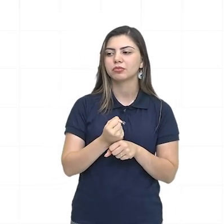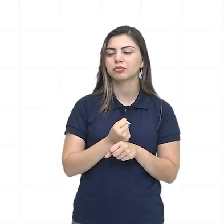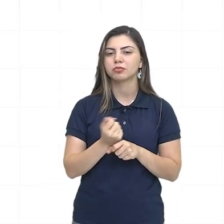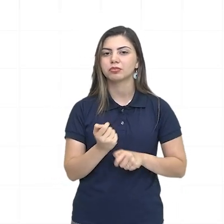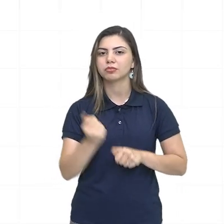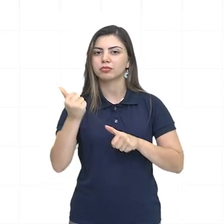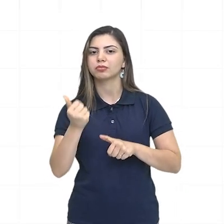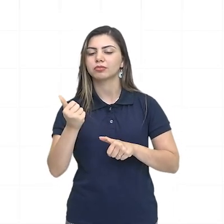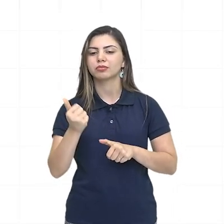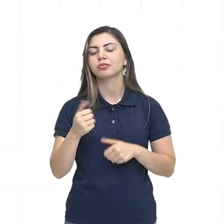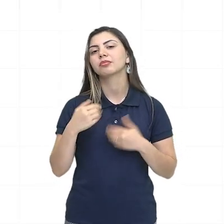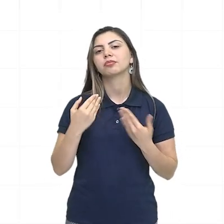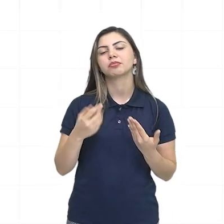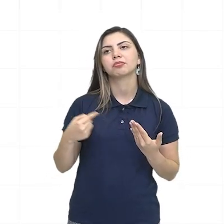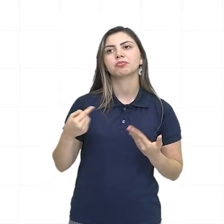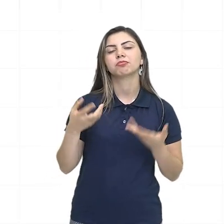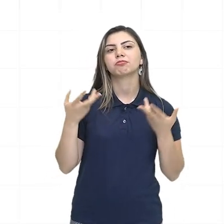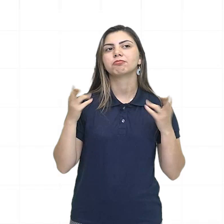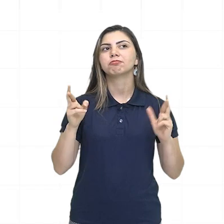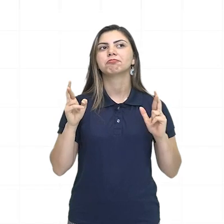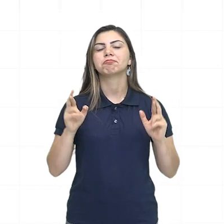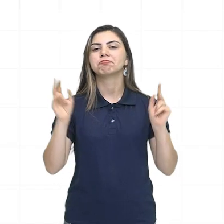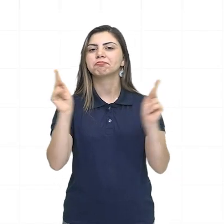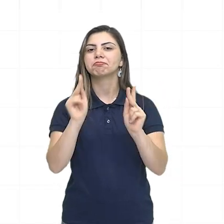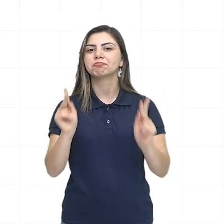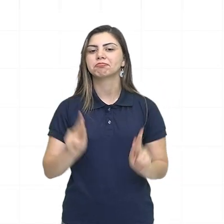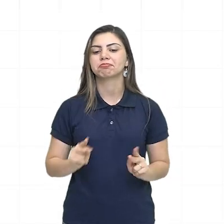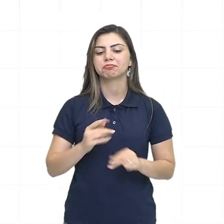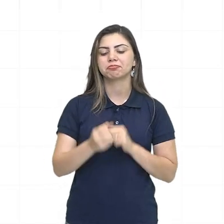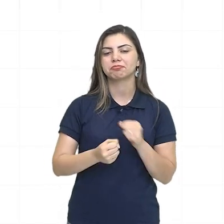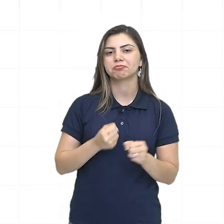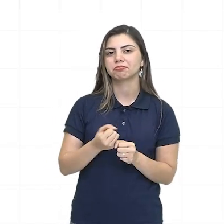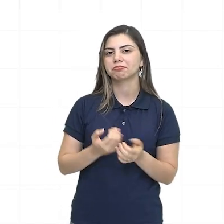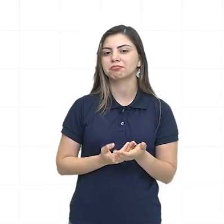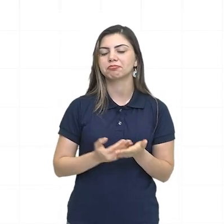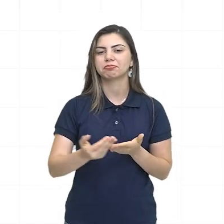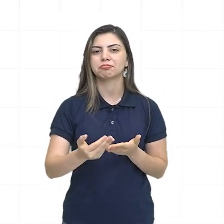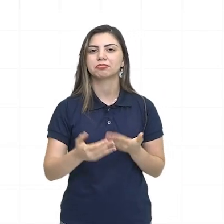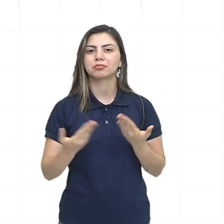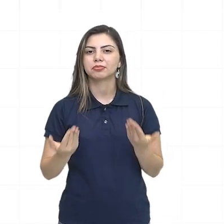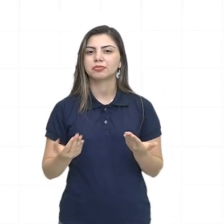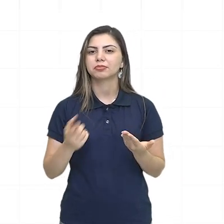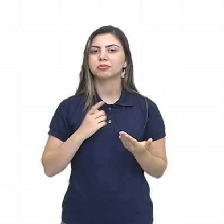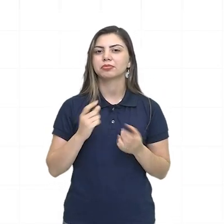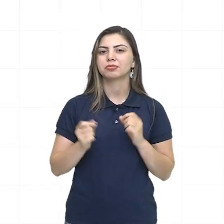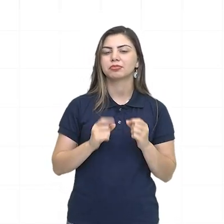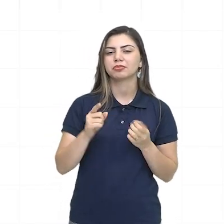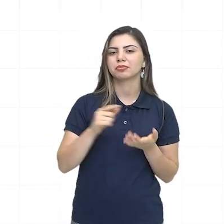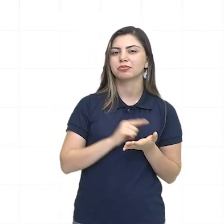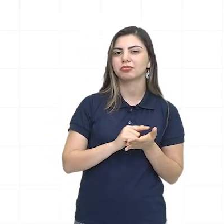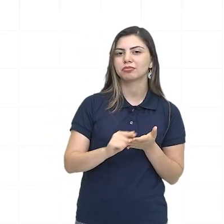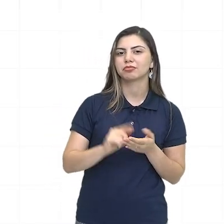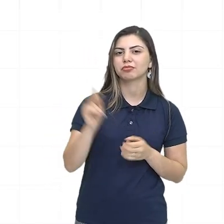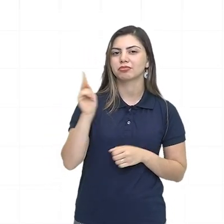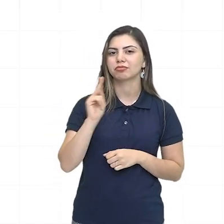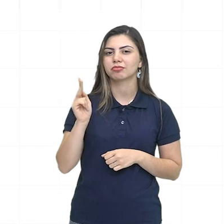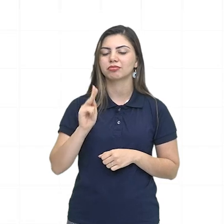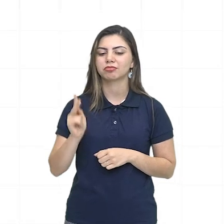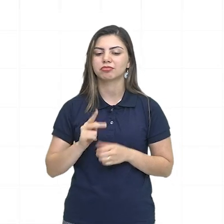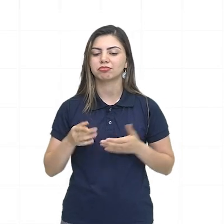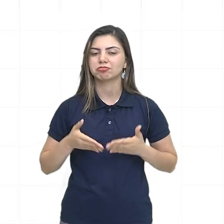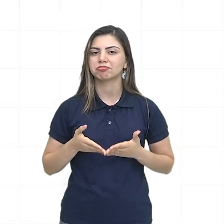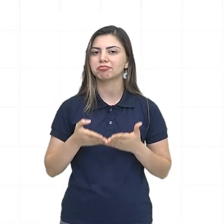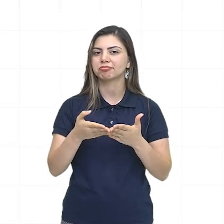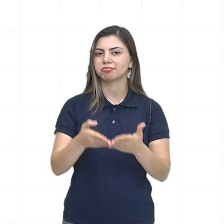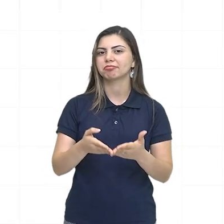pedimos paz para o ano que está começando. Né? É um símbolo que tem origem lá no livro do Gênesis, na história da Arca de